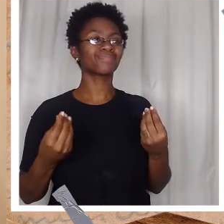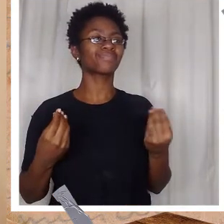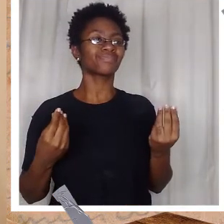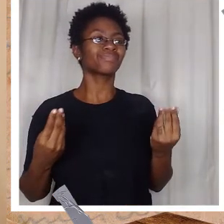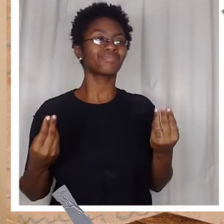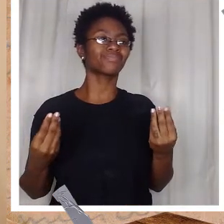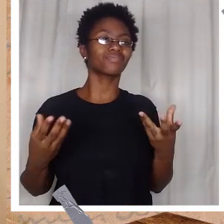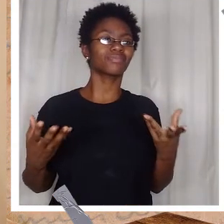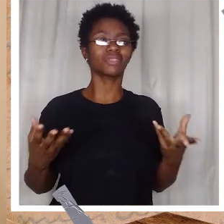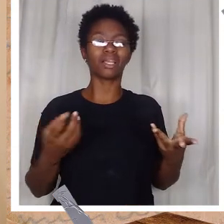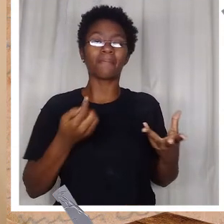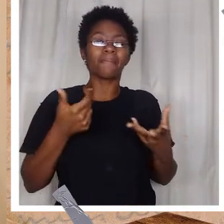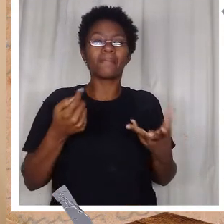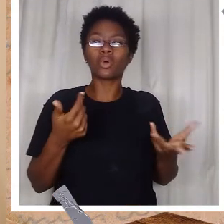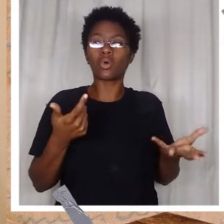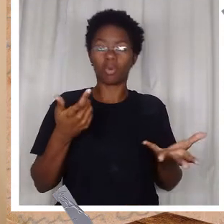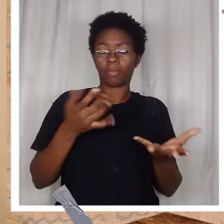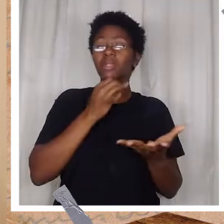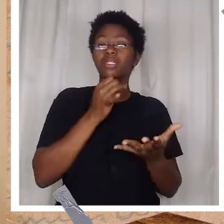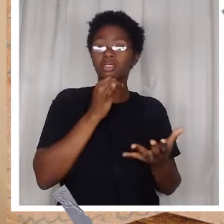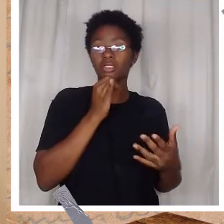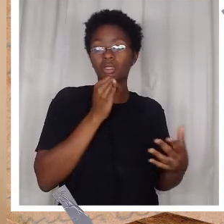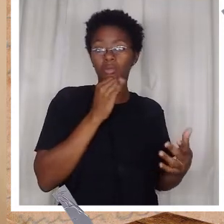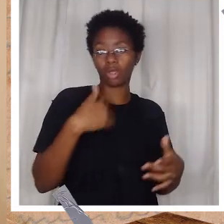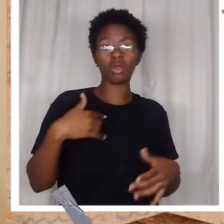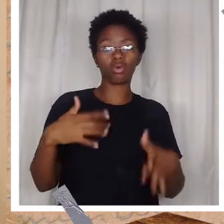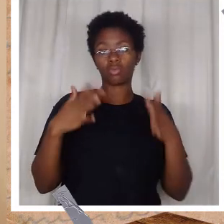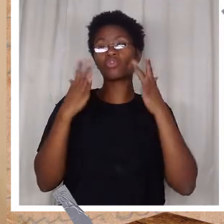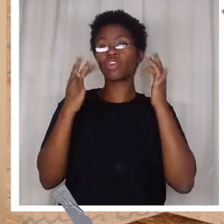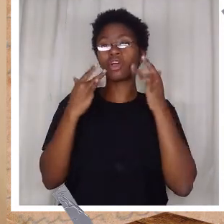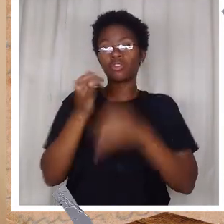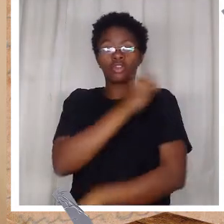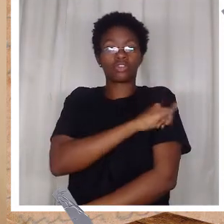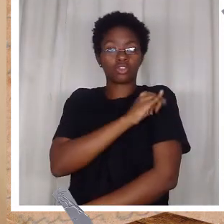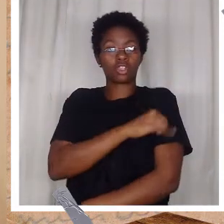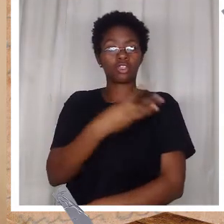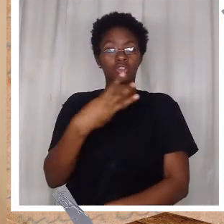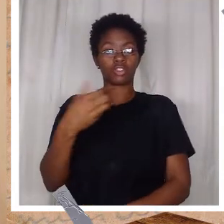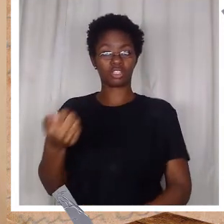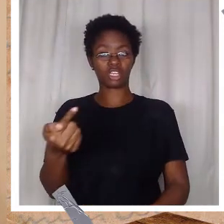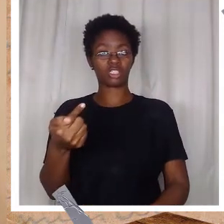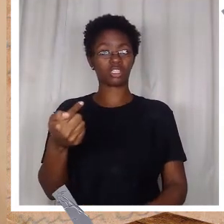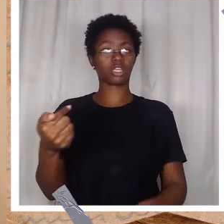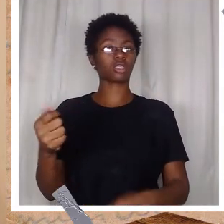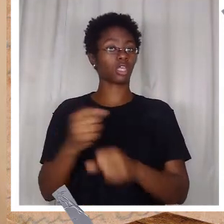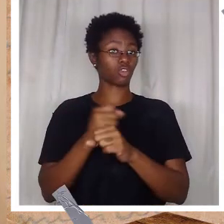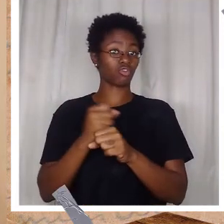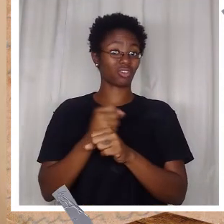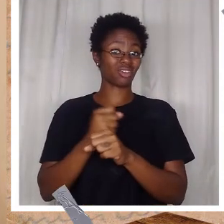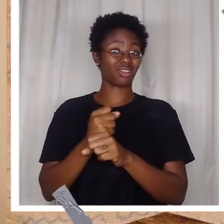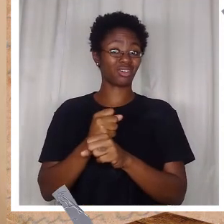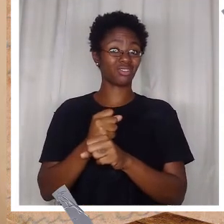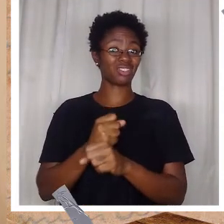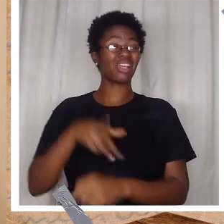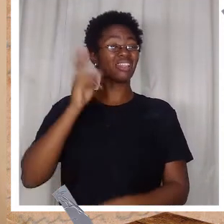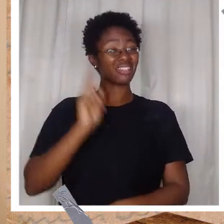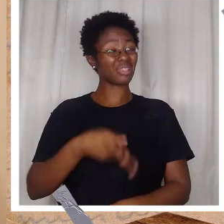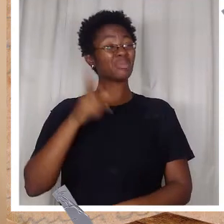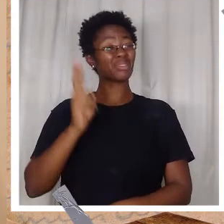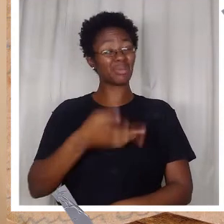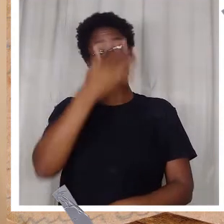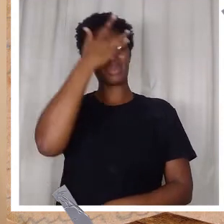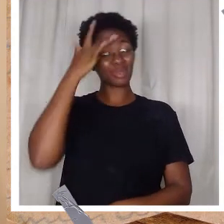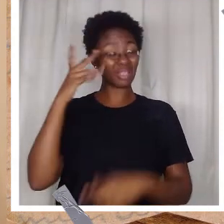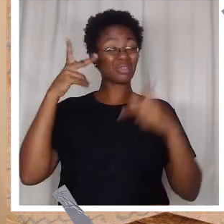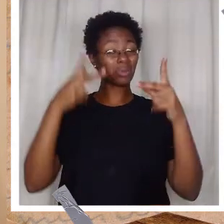poucas. O teatro é o mesmo público que eu faço teatro aqui no Rio há 37 anos, praticamente é o mesmo público que até hoje vai no teatro. Então, a gente